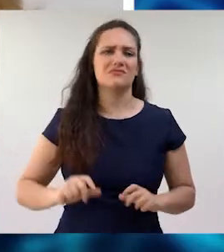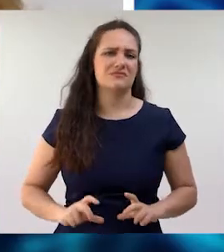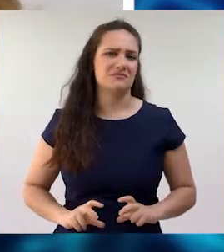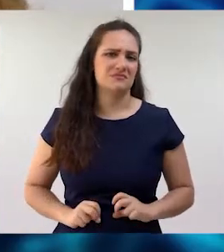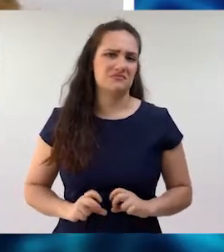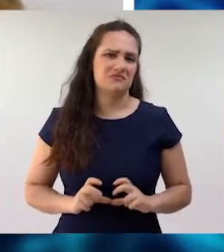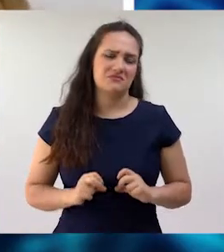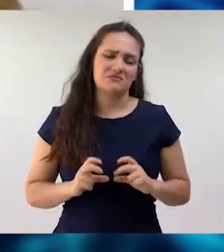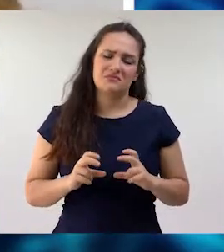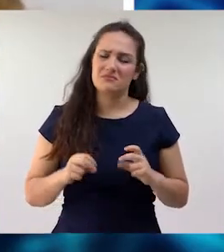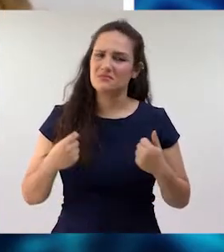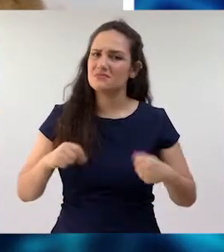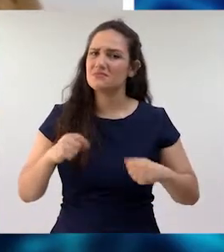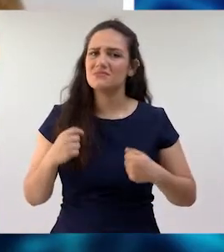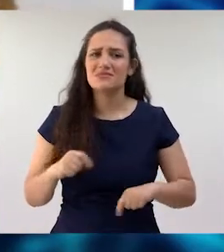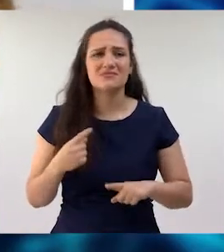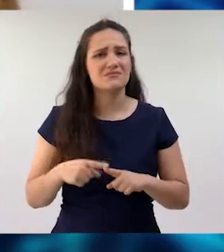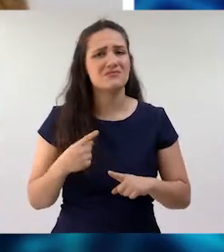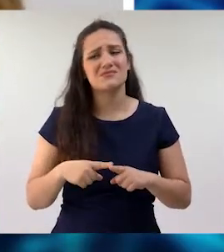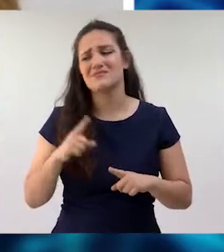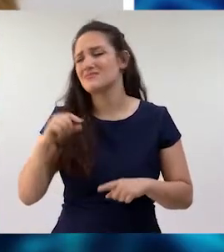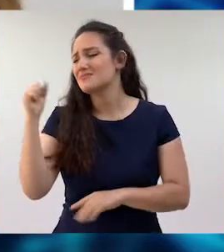isso necessário, pode né? trazer.